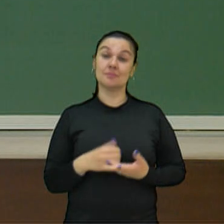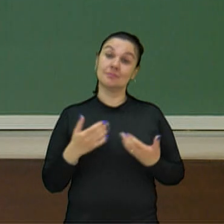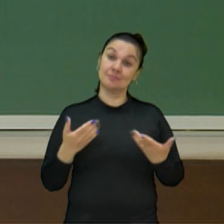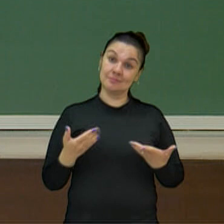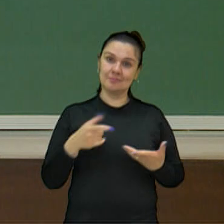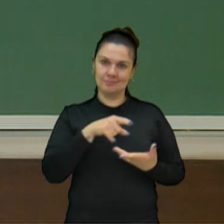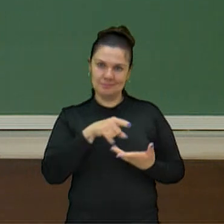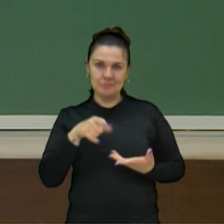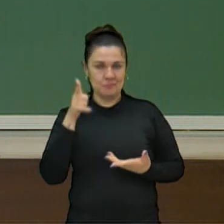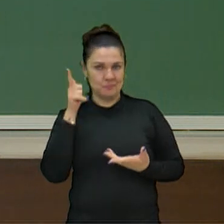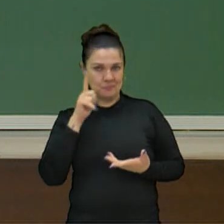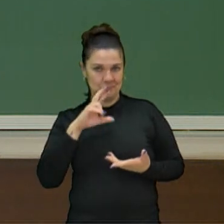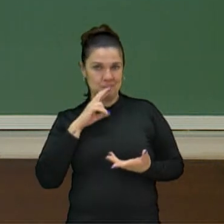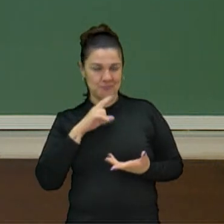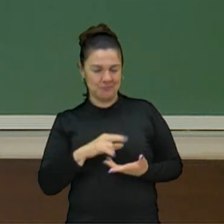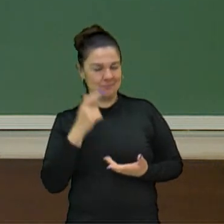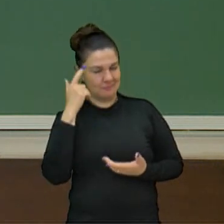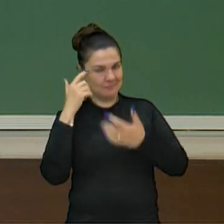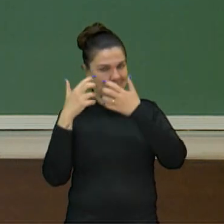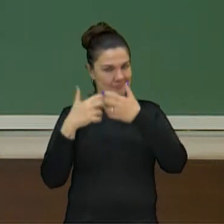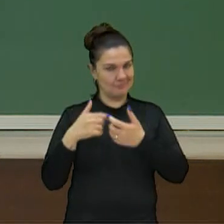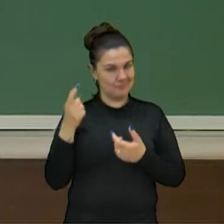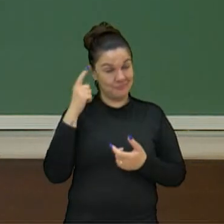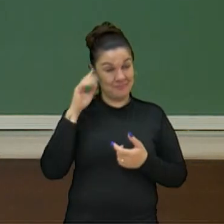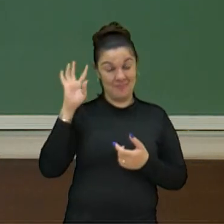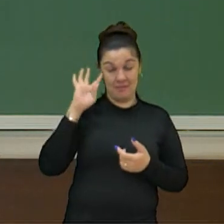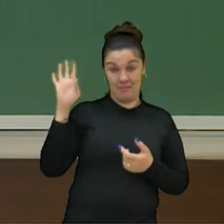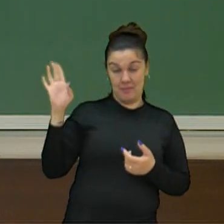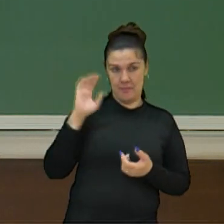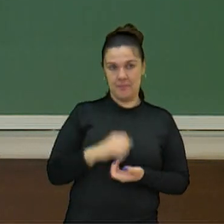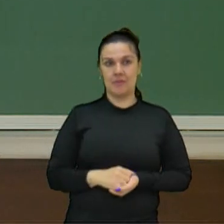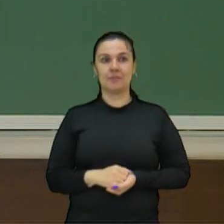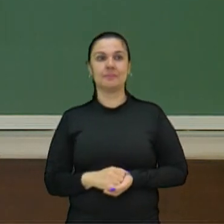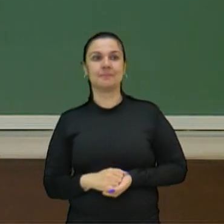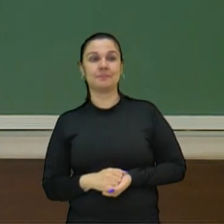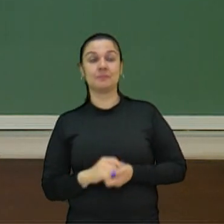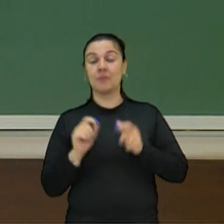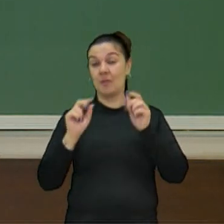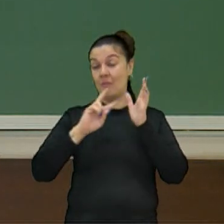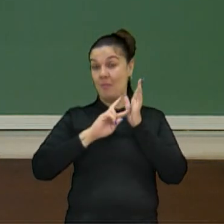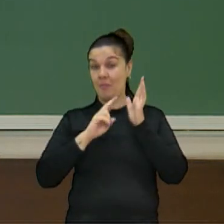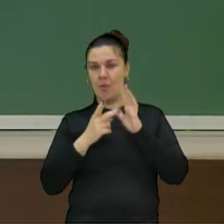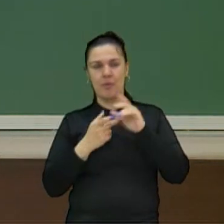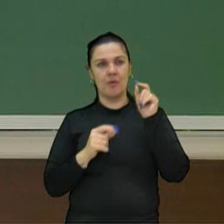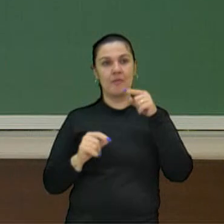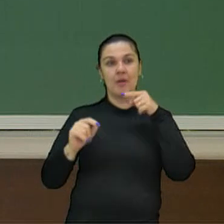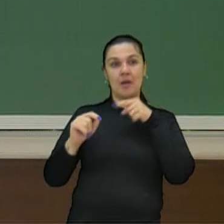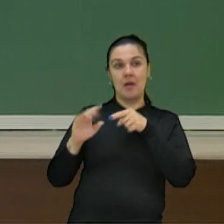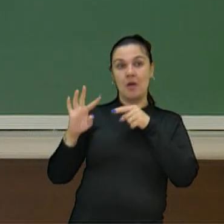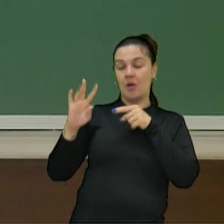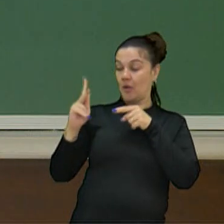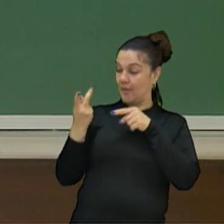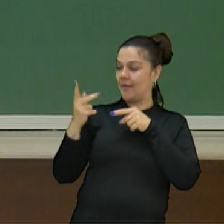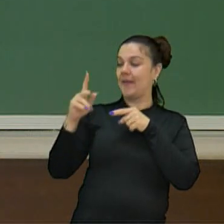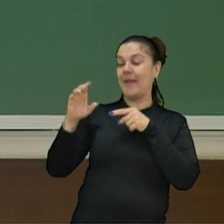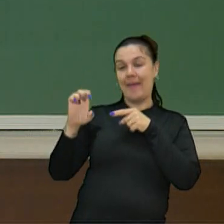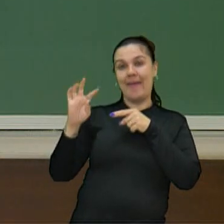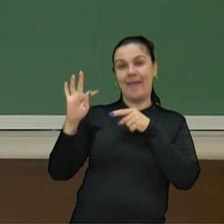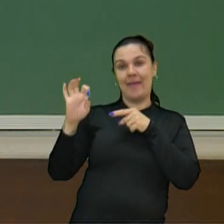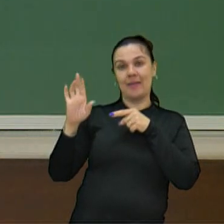E aí, gente, conseguiram? Pensaram? Então vamos relembrar aqui. Segunda teoria, heterotrófica. Opa, tô falando